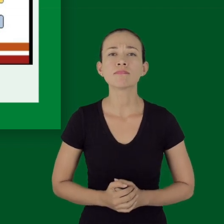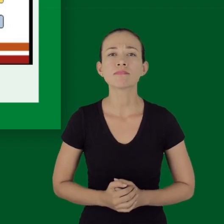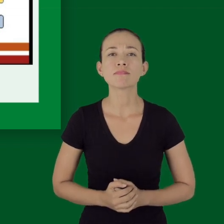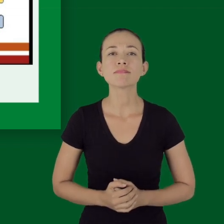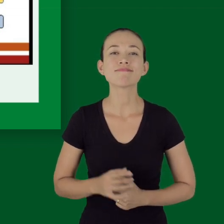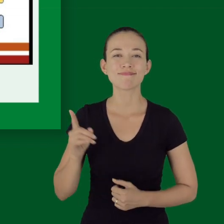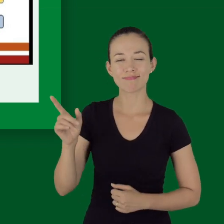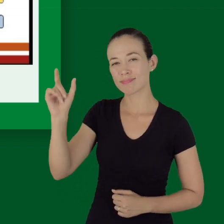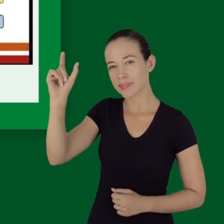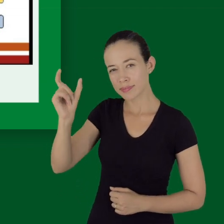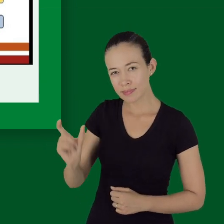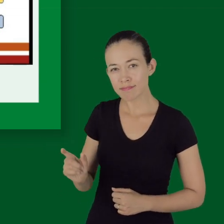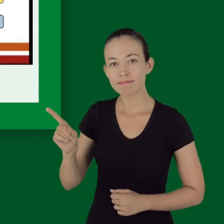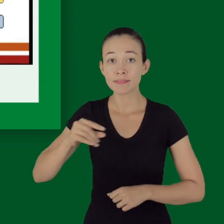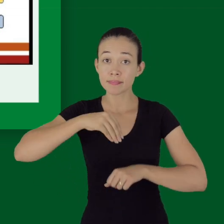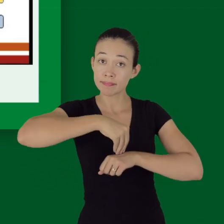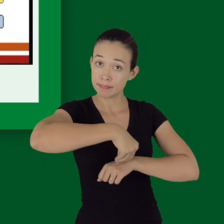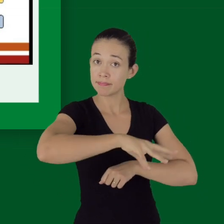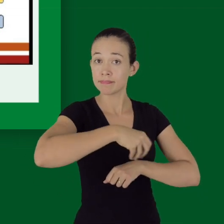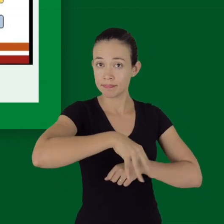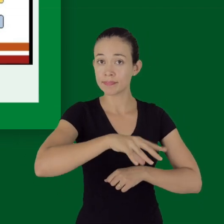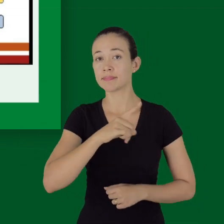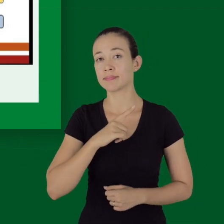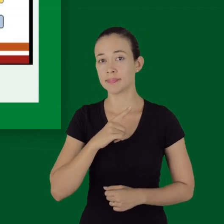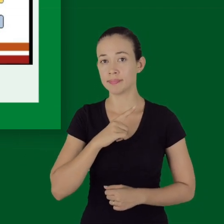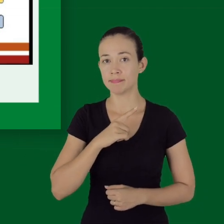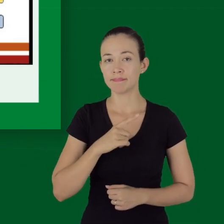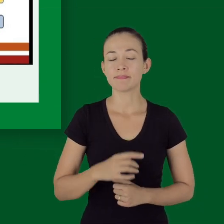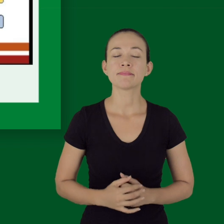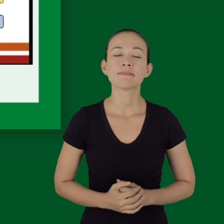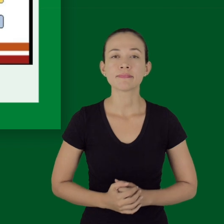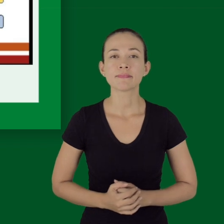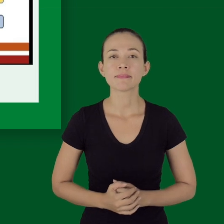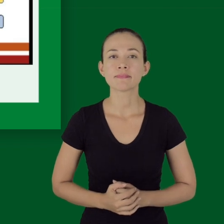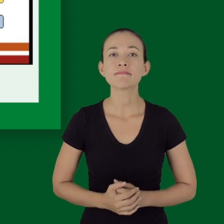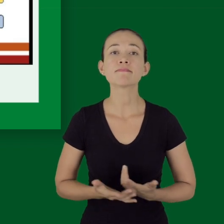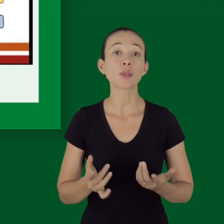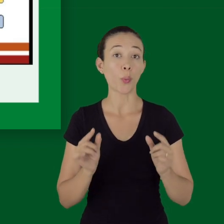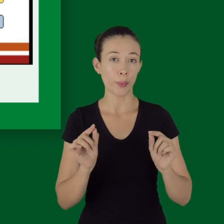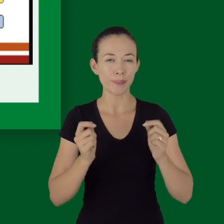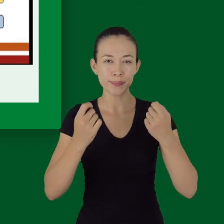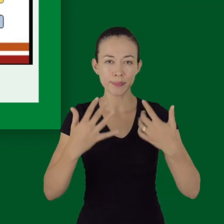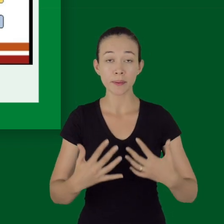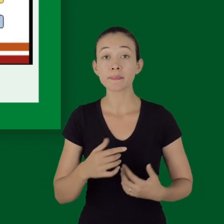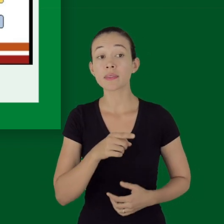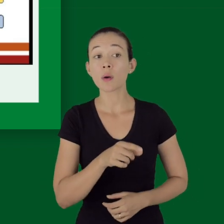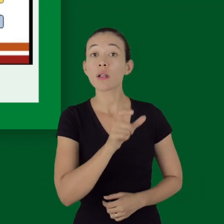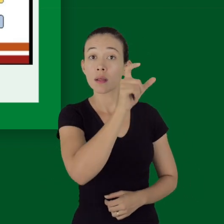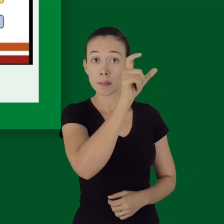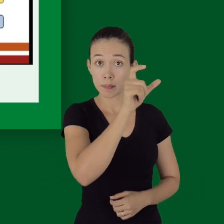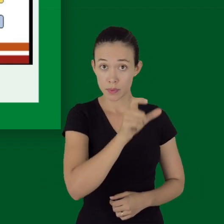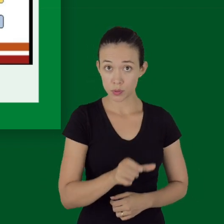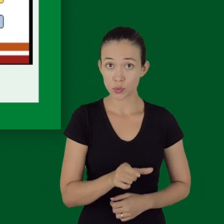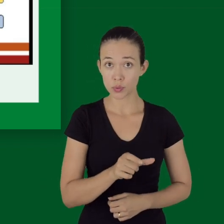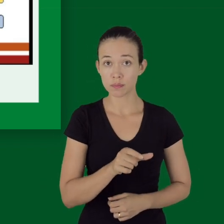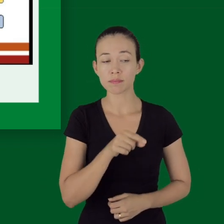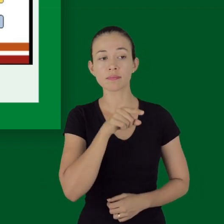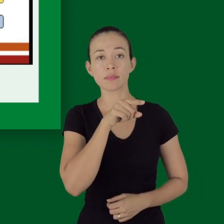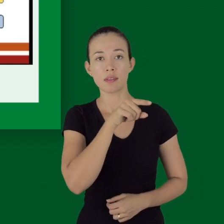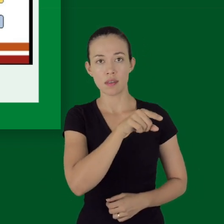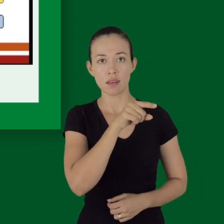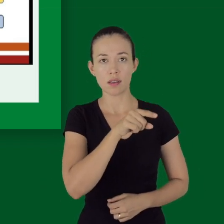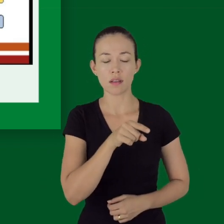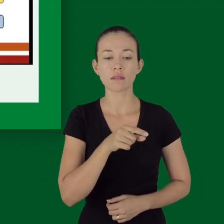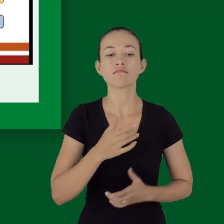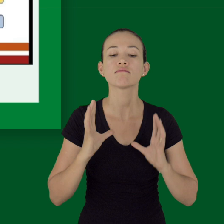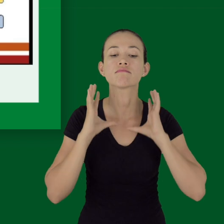o paciente que tem indicação de restrição de coluna? A gente não fala mais de imobilização, é restringir. Porque você não consegue imobilizar, você apenas consegue